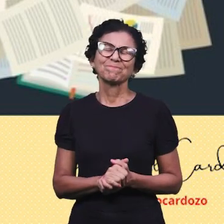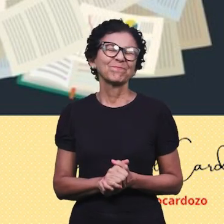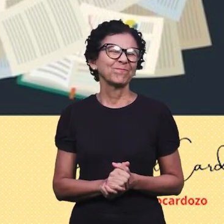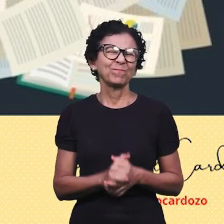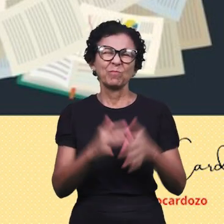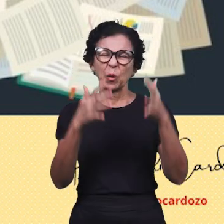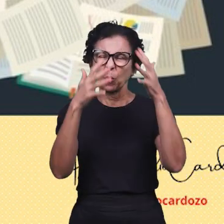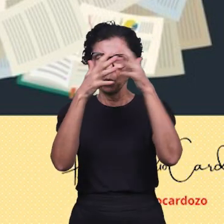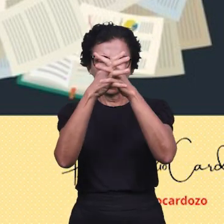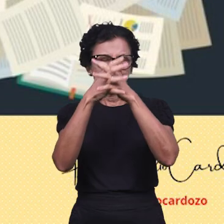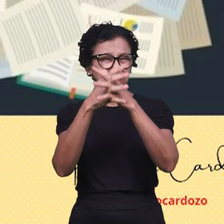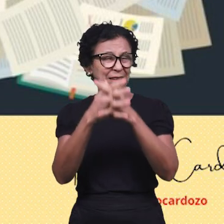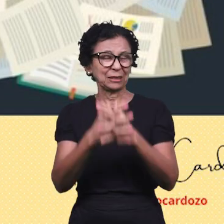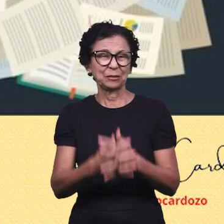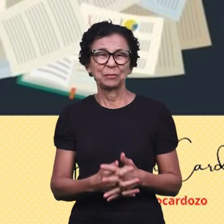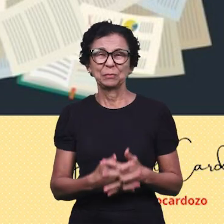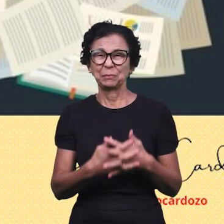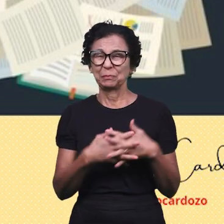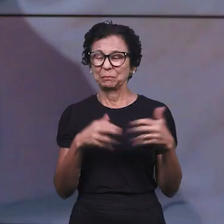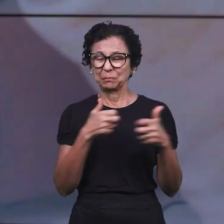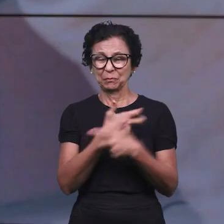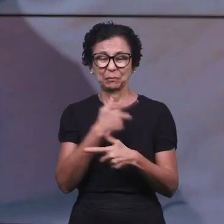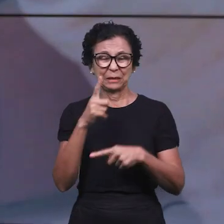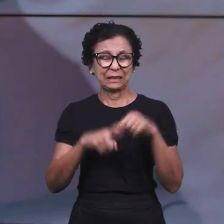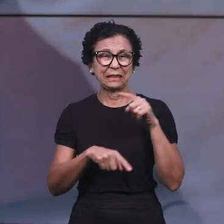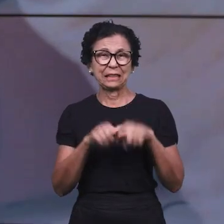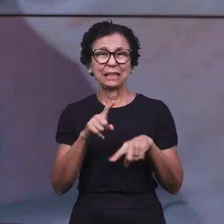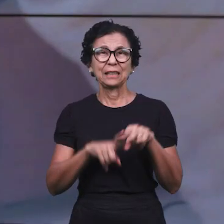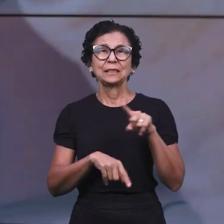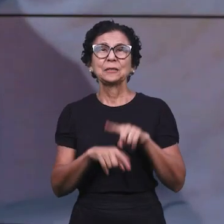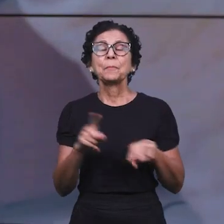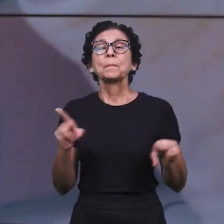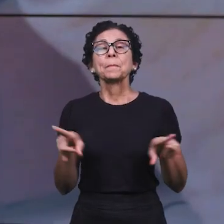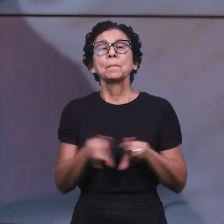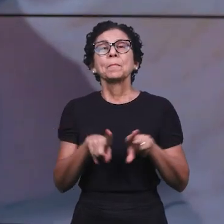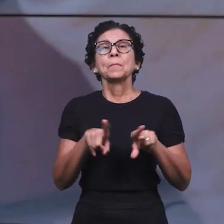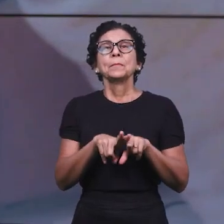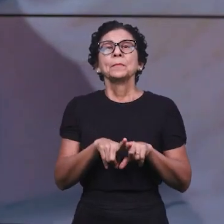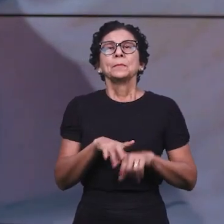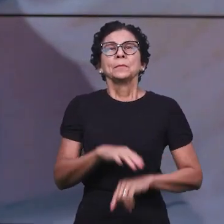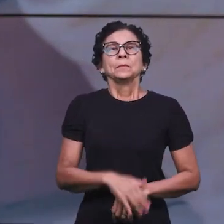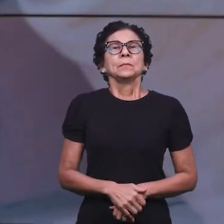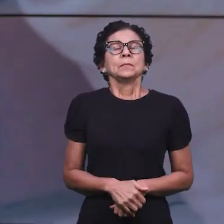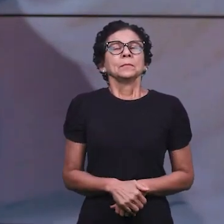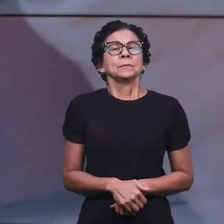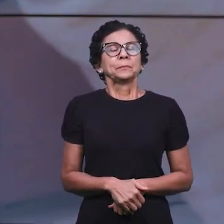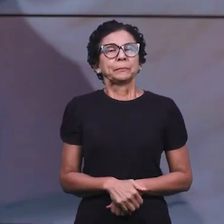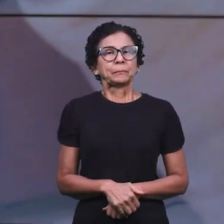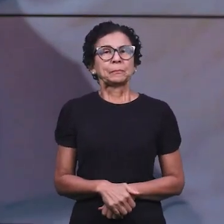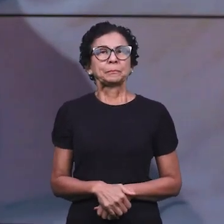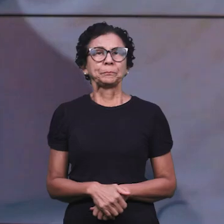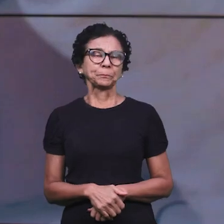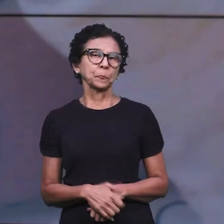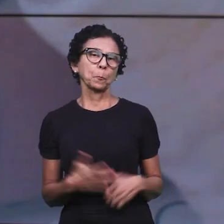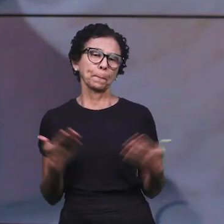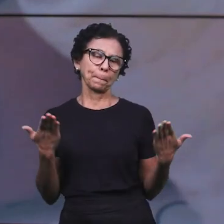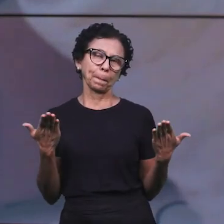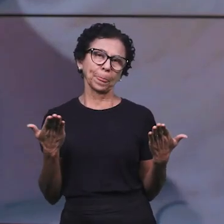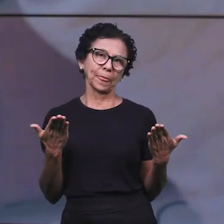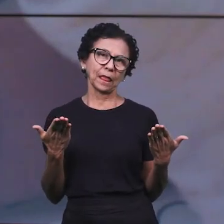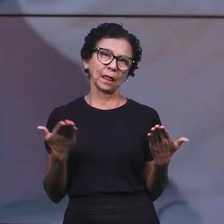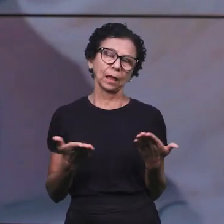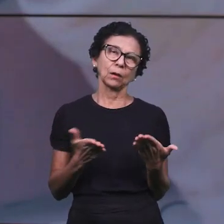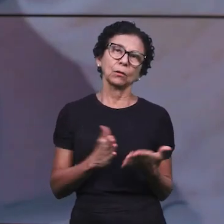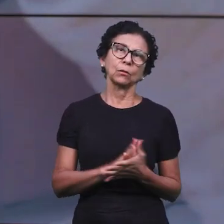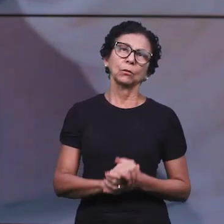atrapalhada com um monte de material que ela tem que estudar. Eu até preciso dizer que hoje, né, a gente sabe que o